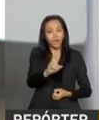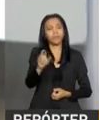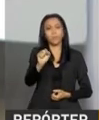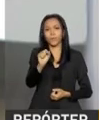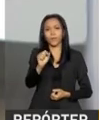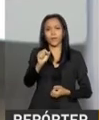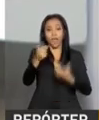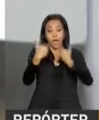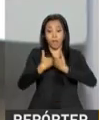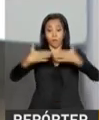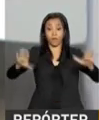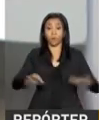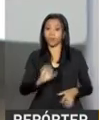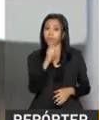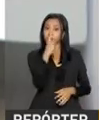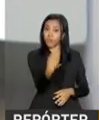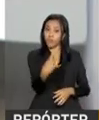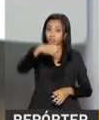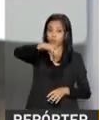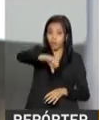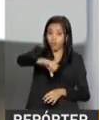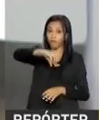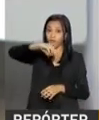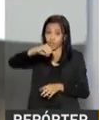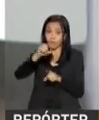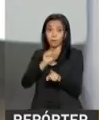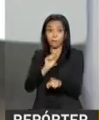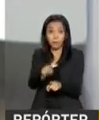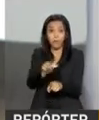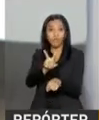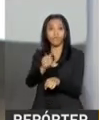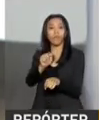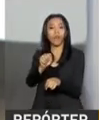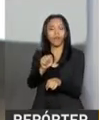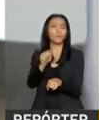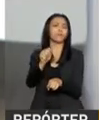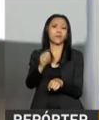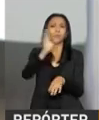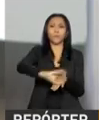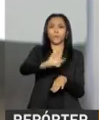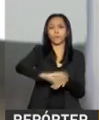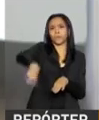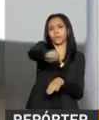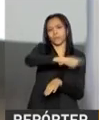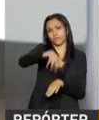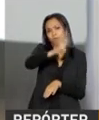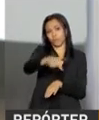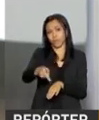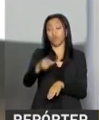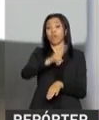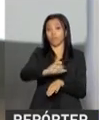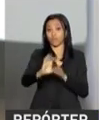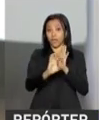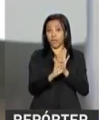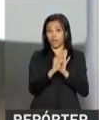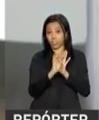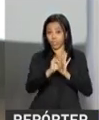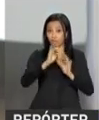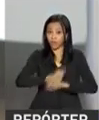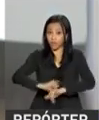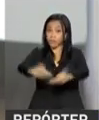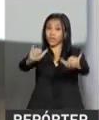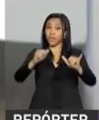abertura de 190 mil vagas em programas para docentes. Os três editais que serão lançados durante a